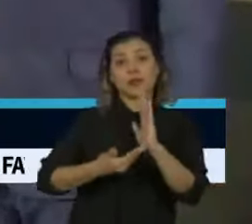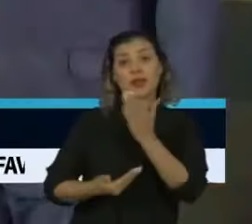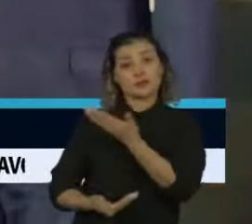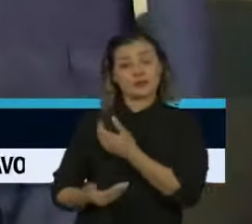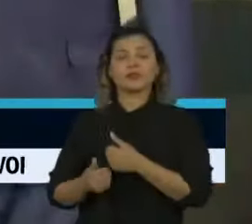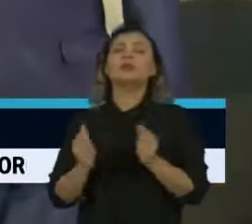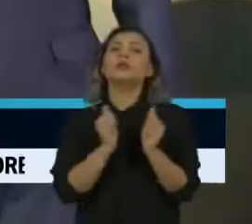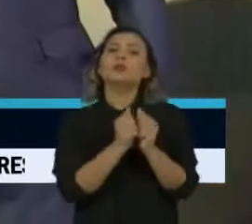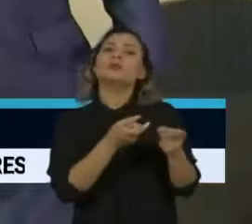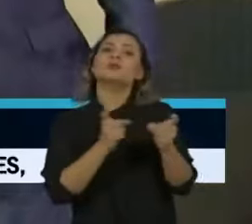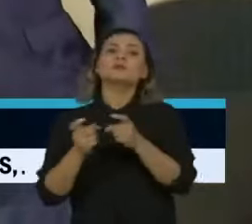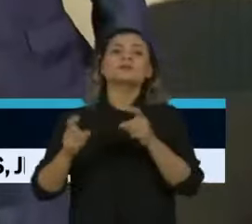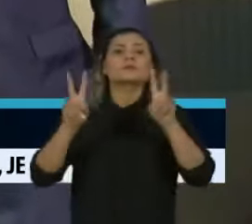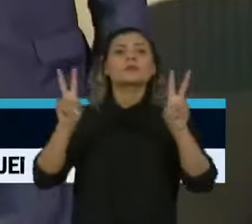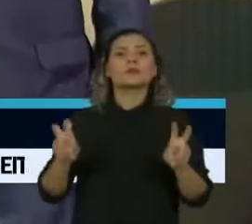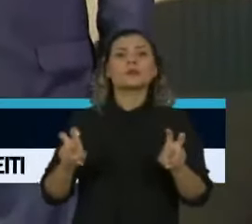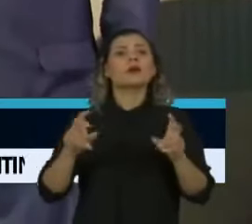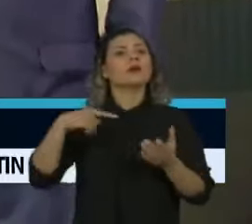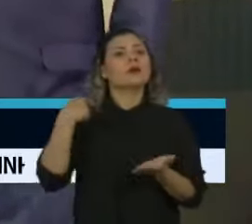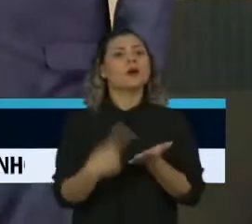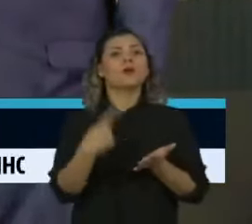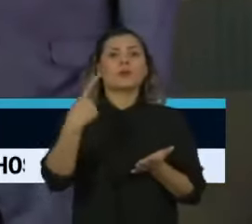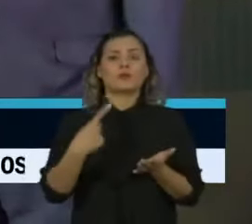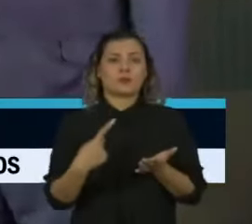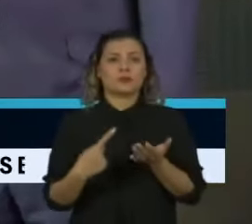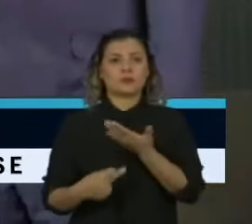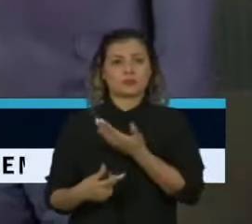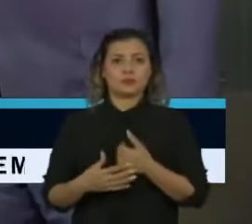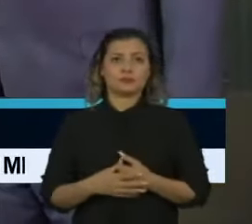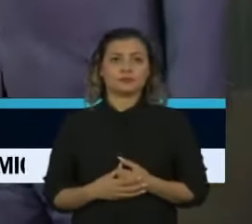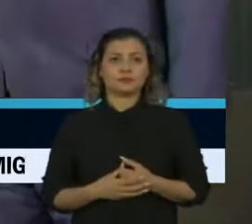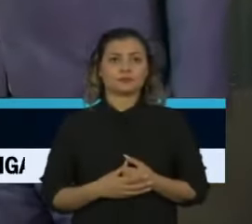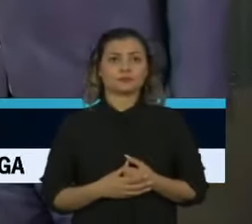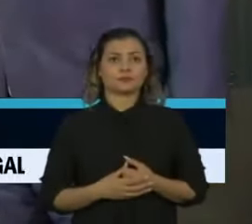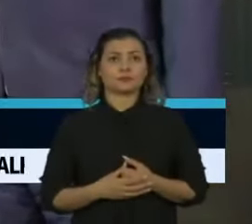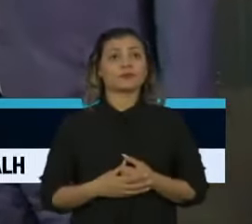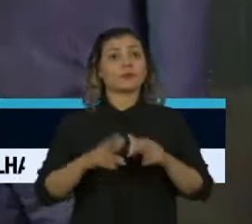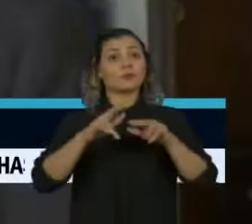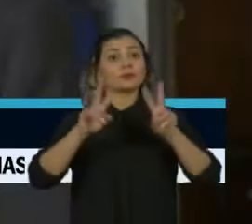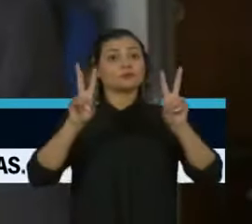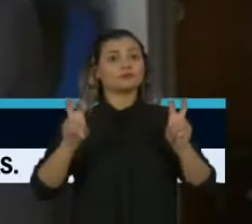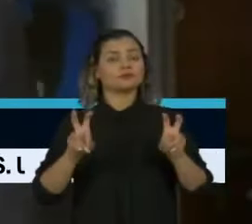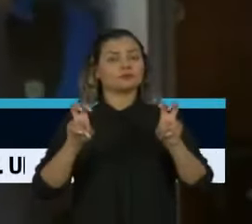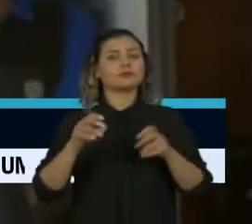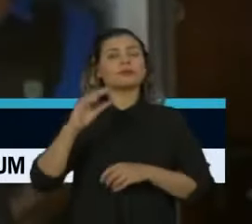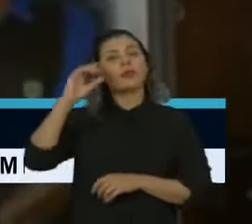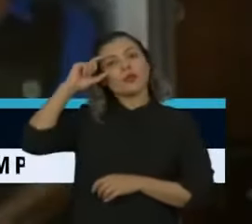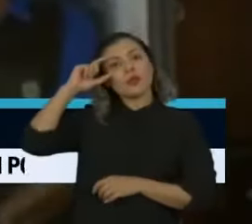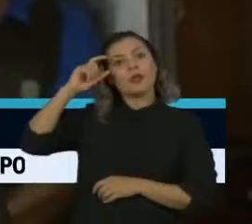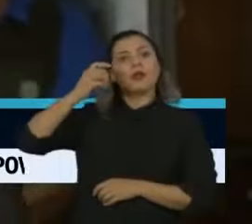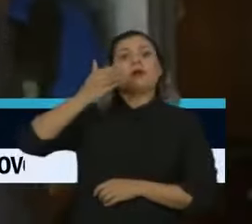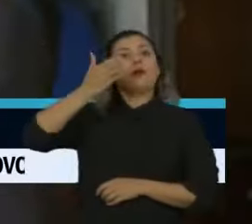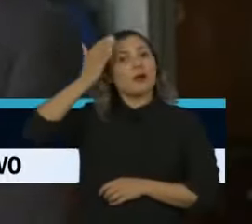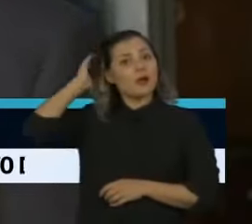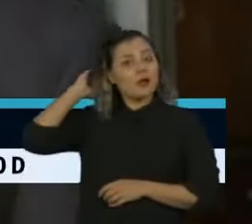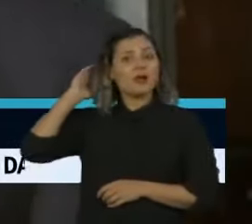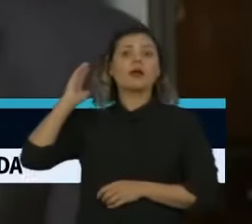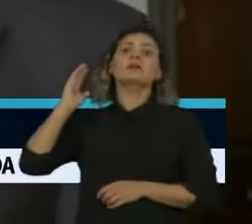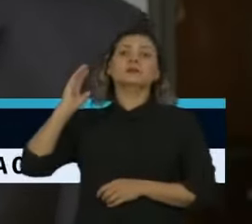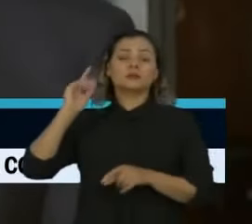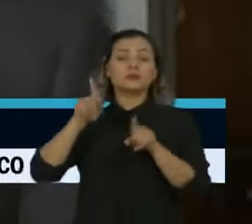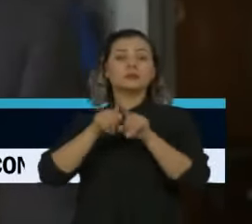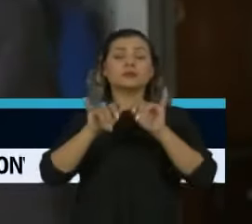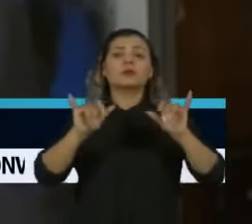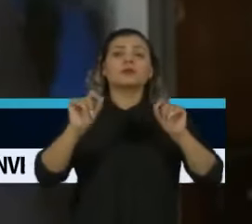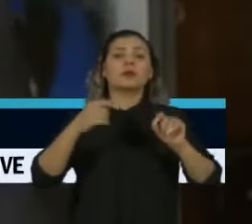Senado para reafirmar seu comprometimento com a agenda liberal. Uma resposta ao recado do ministro Paulo Guedes de que o presidente poderia incorrer